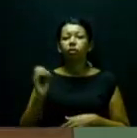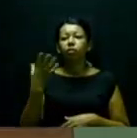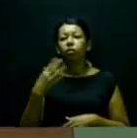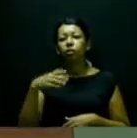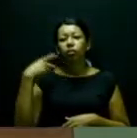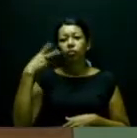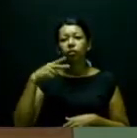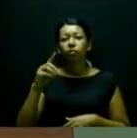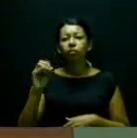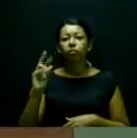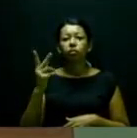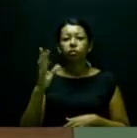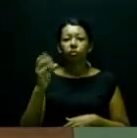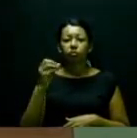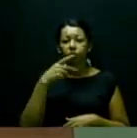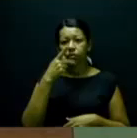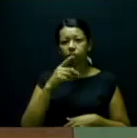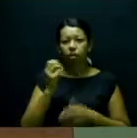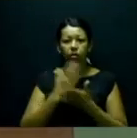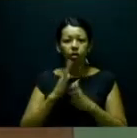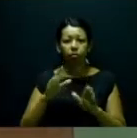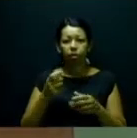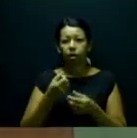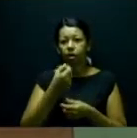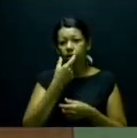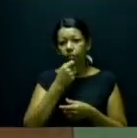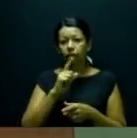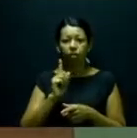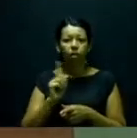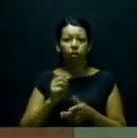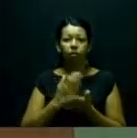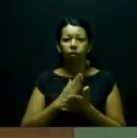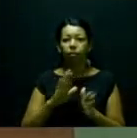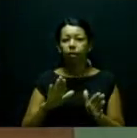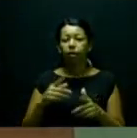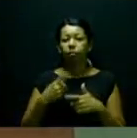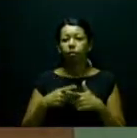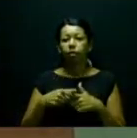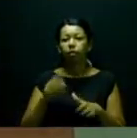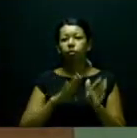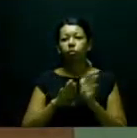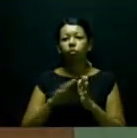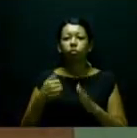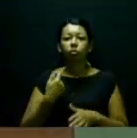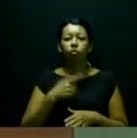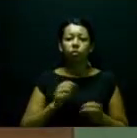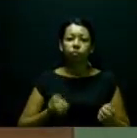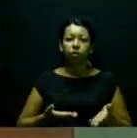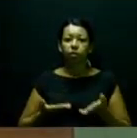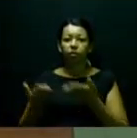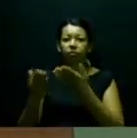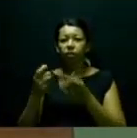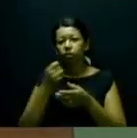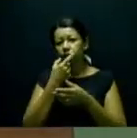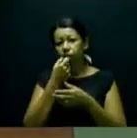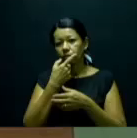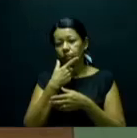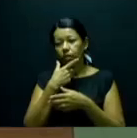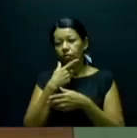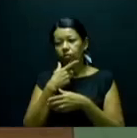que o vereador Dinho está falando, acabar o remédio da rede pública, não acabará, porque todos nós estamos levando esse